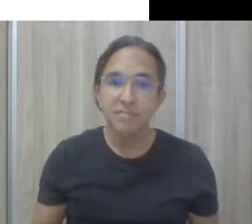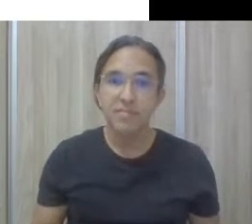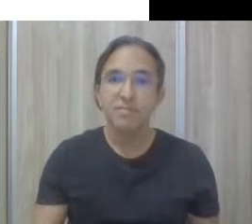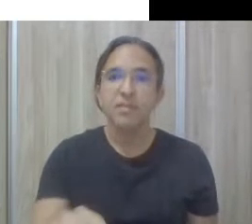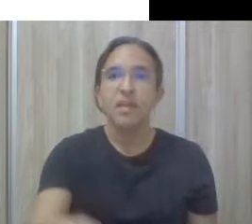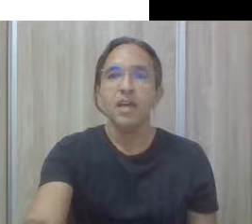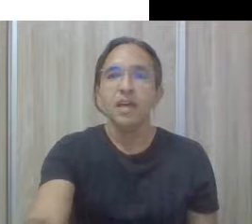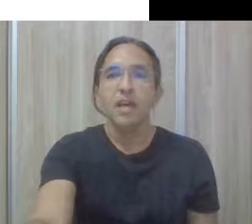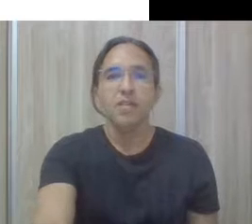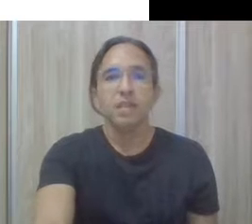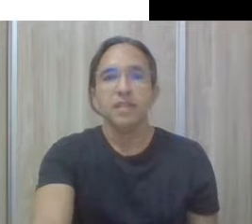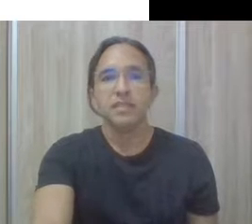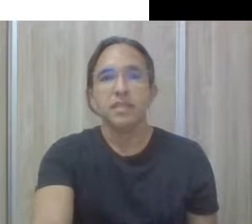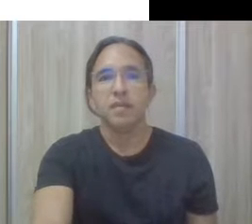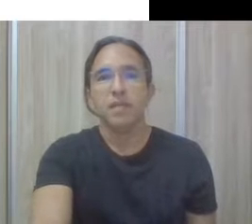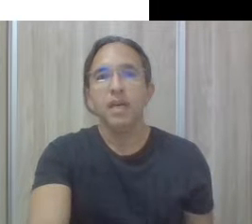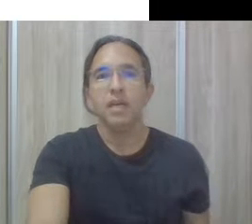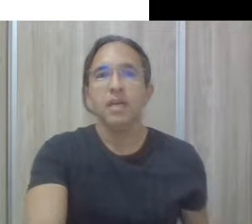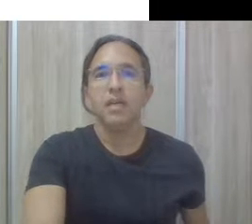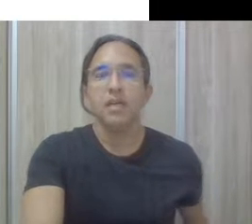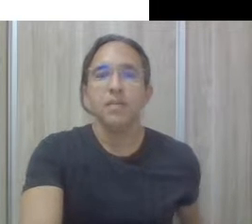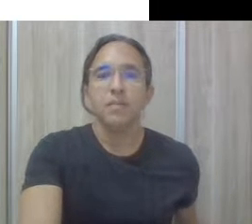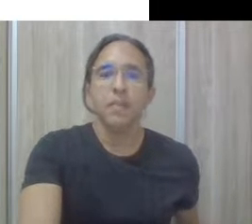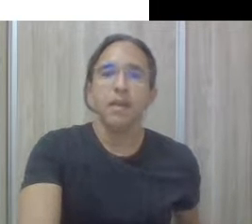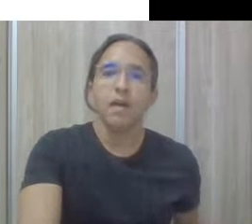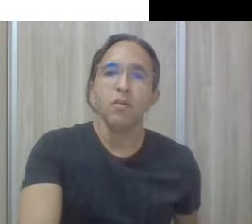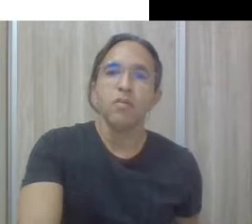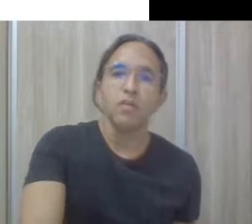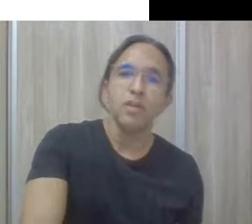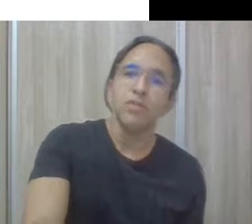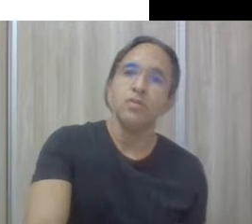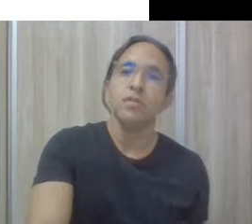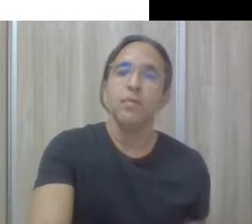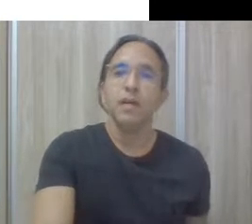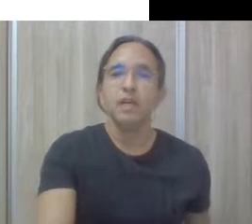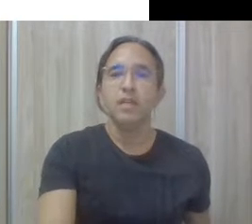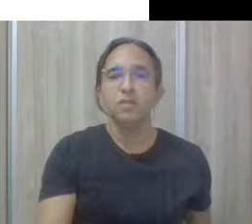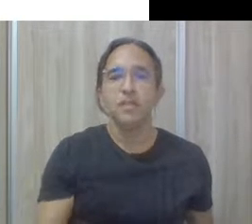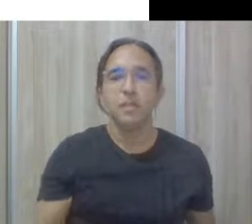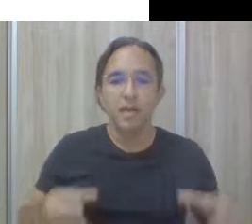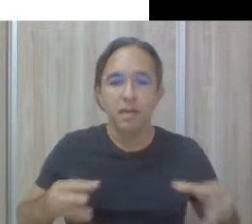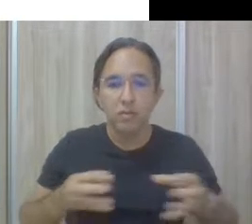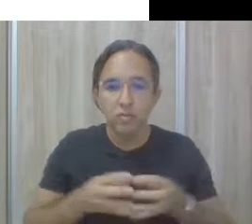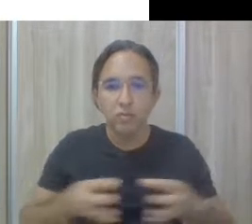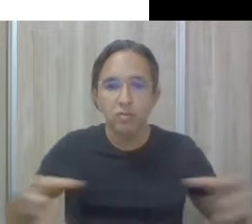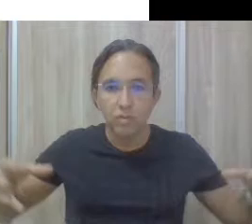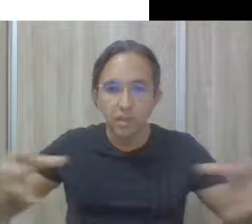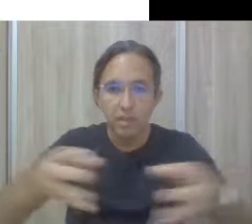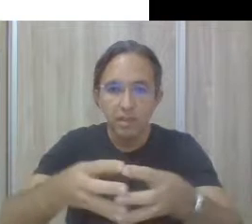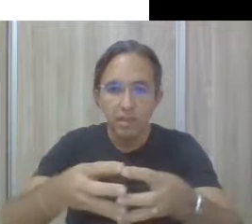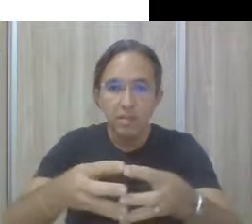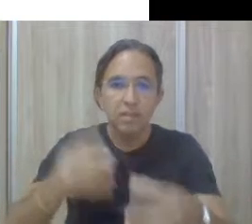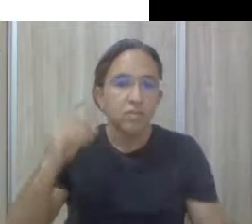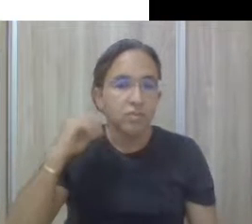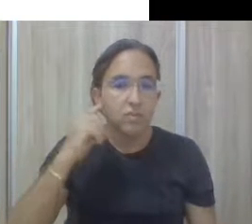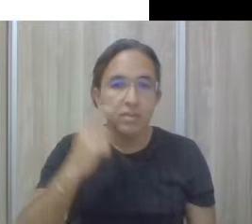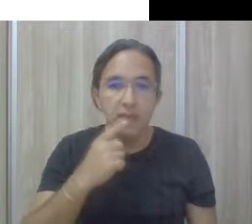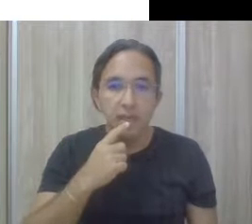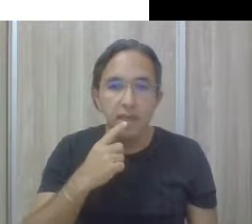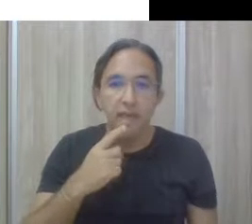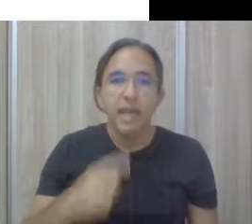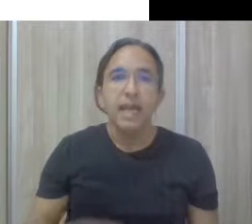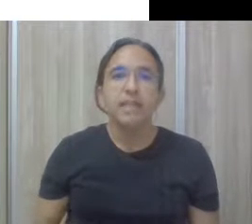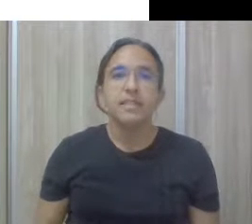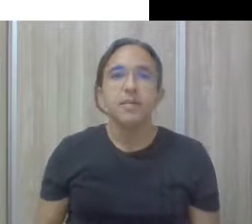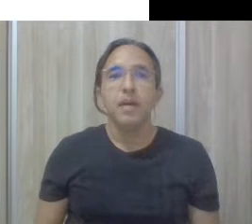Libras. Interessante também que a cultura surda mesmo, quando você pega a cultura